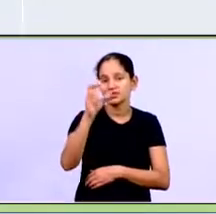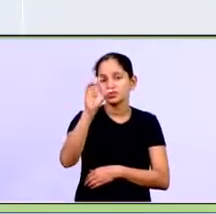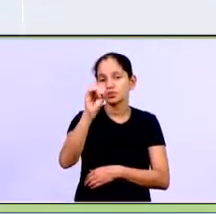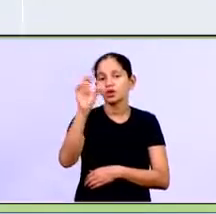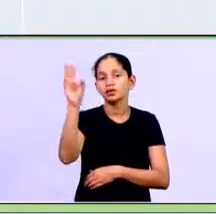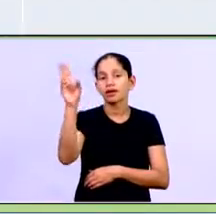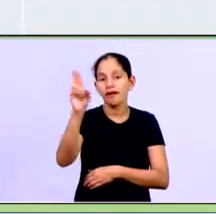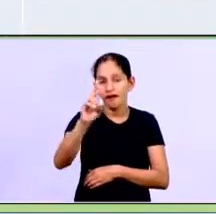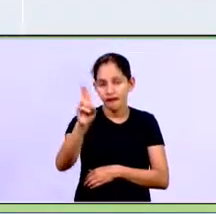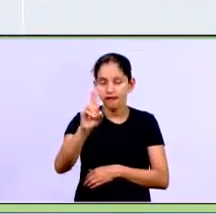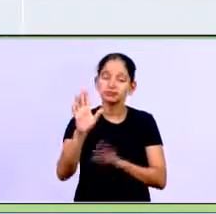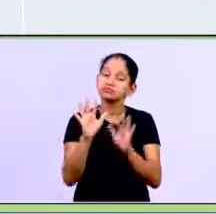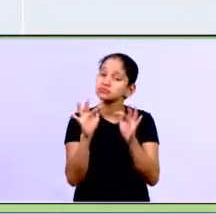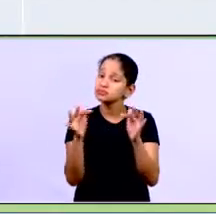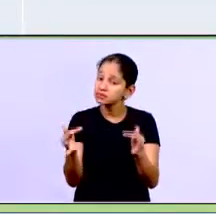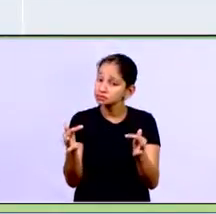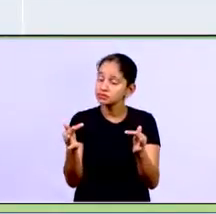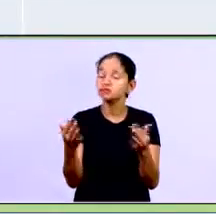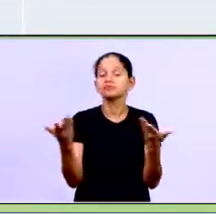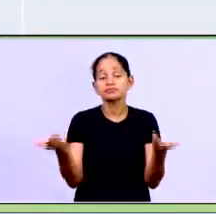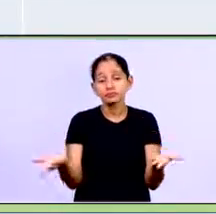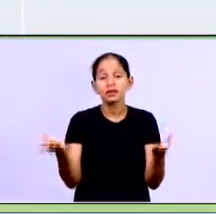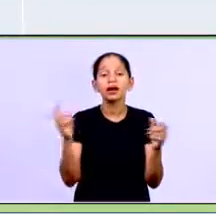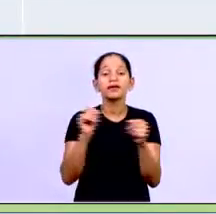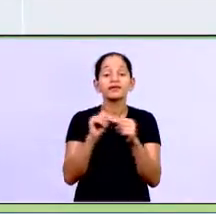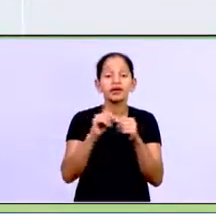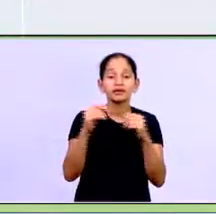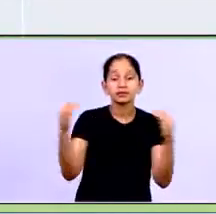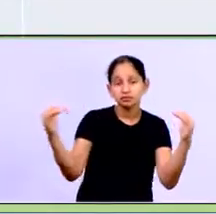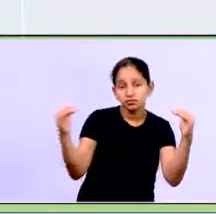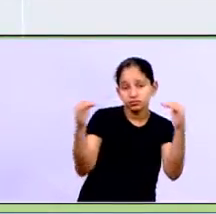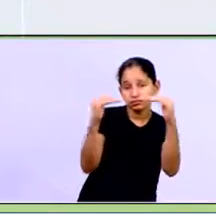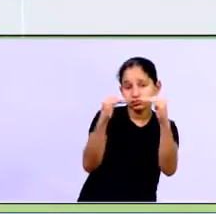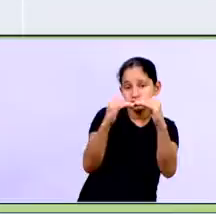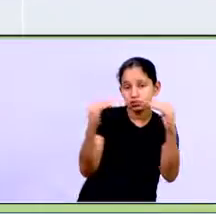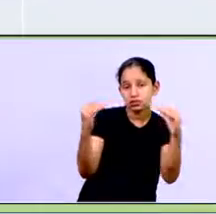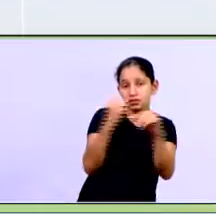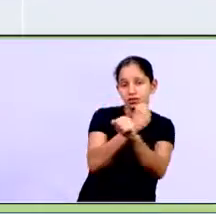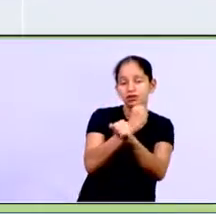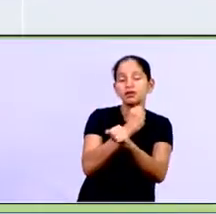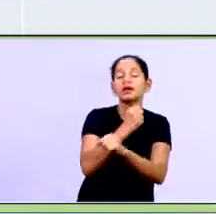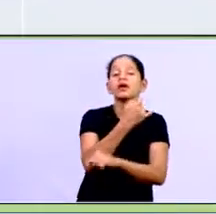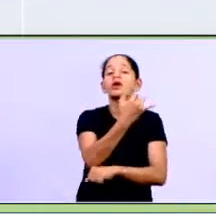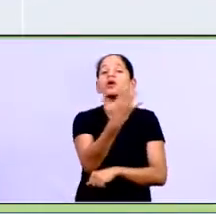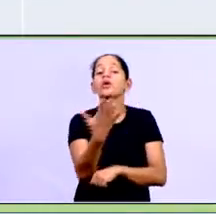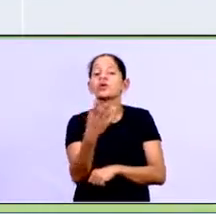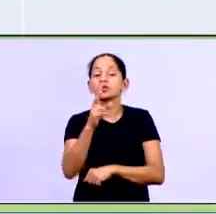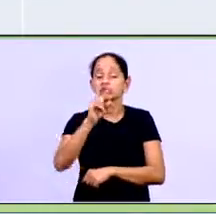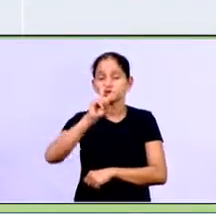250. 250. E aí eu somo o meu pagamento, que vai ser